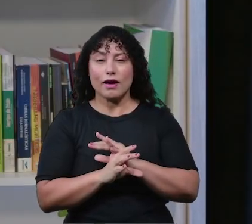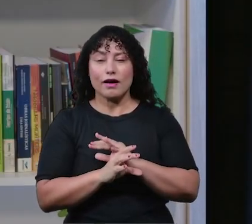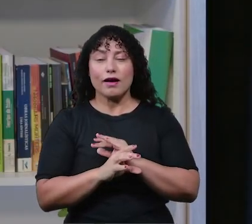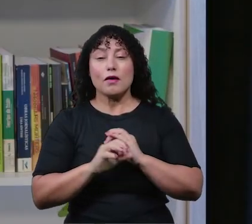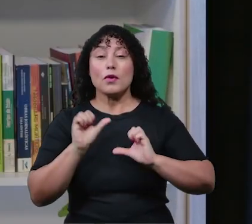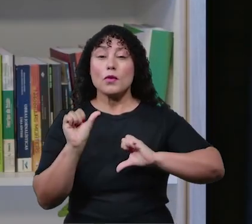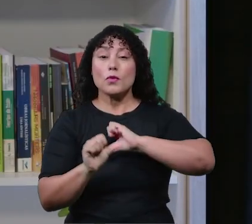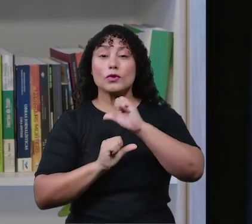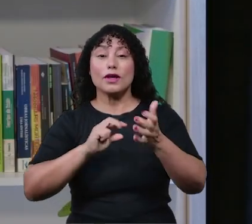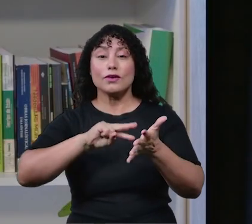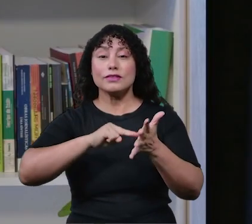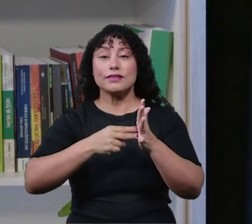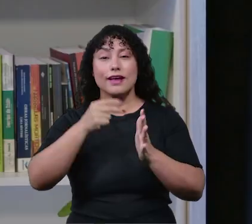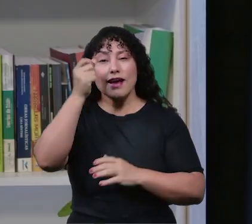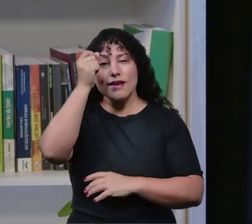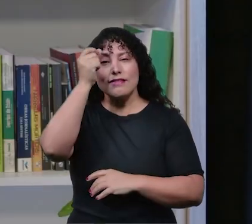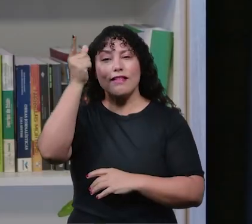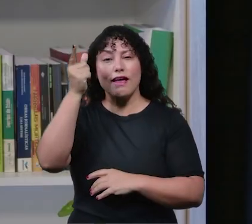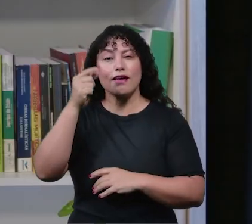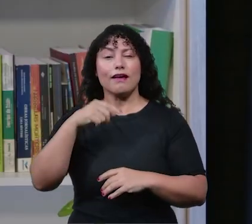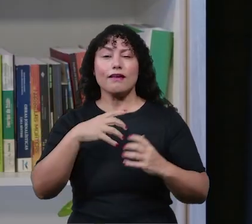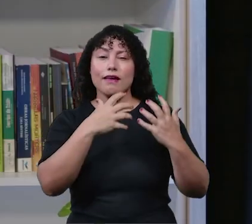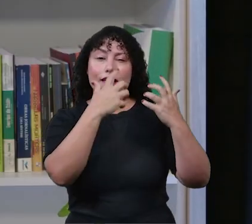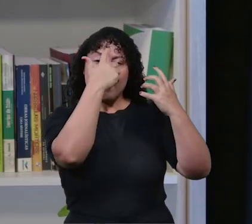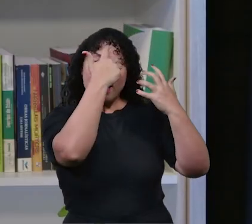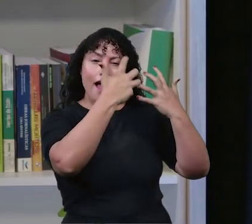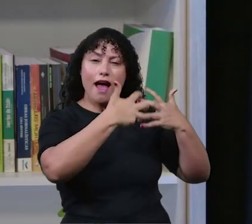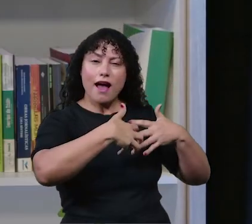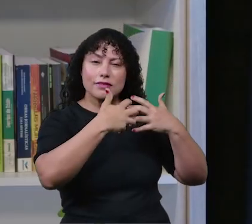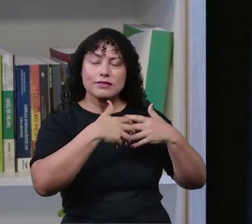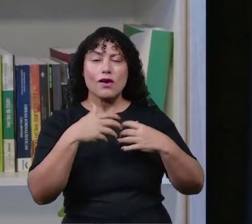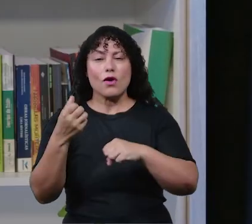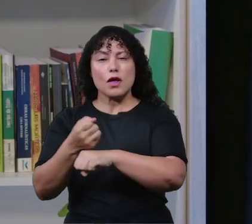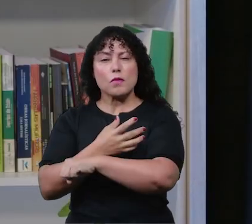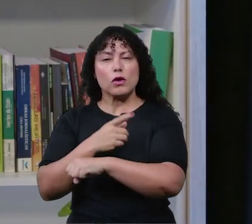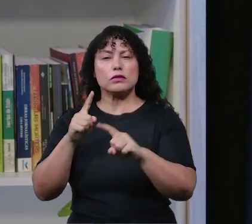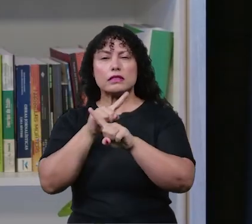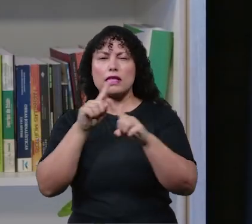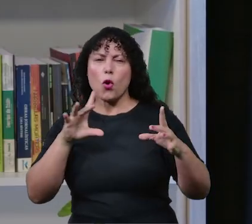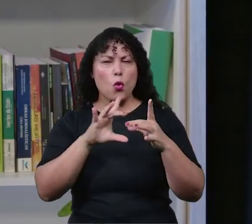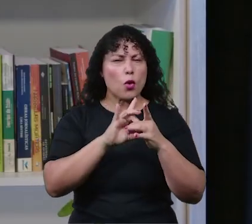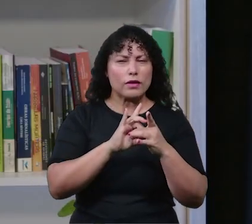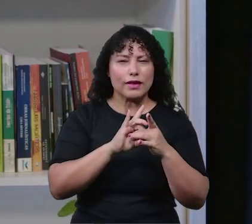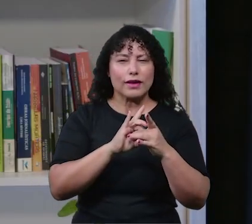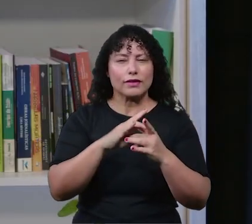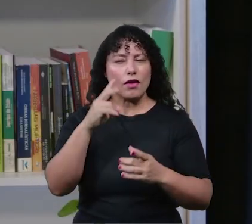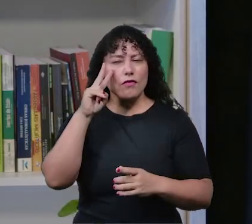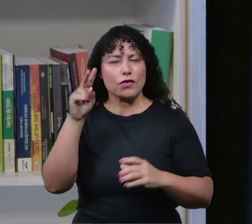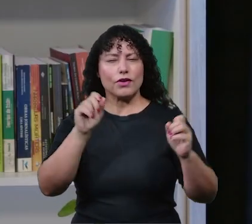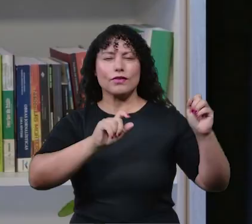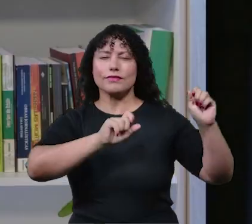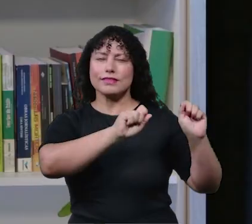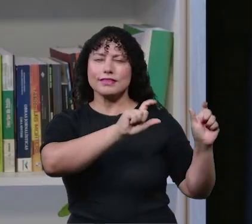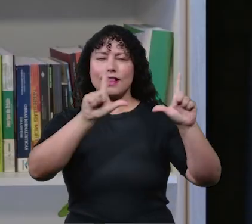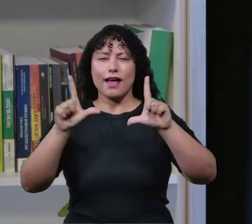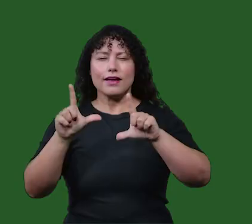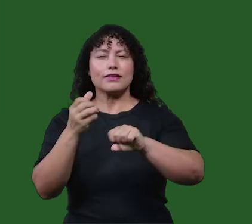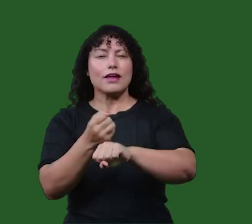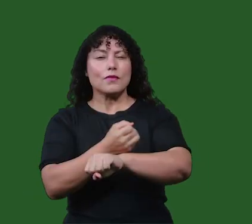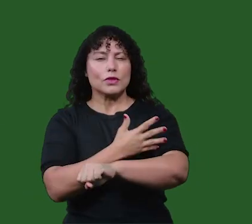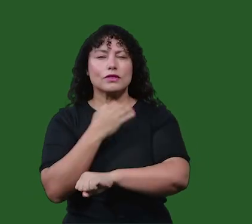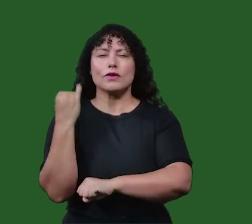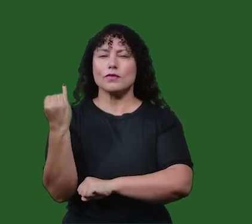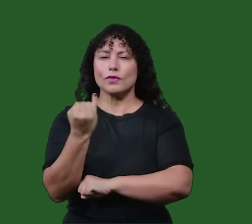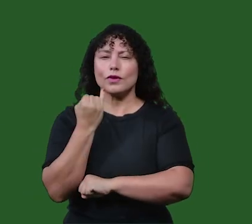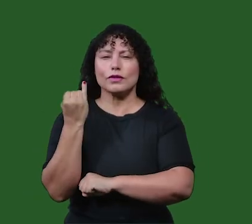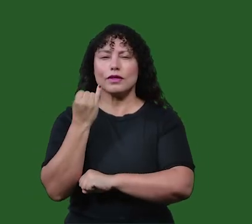né, para ressignificar essa ideia de que razão e emoção não se conectam. Dá uma olhada no slide. A